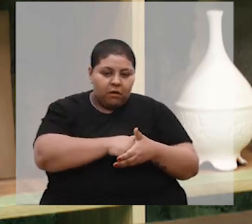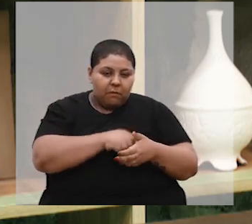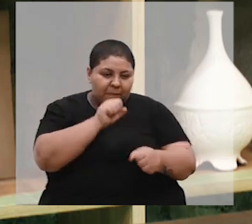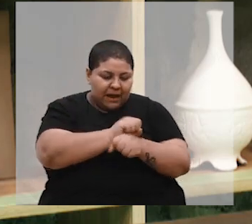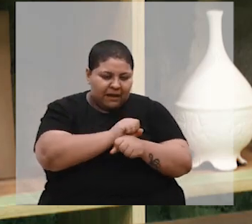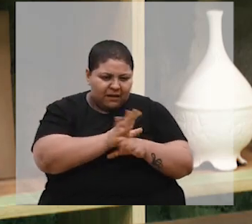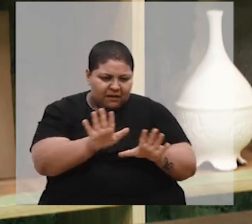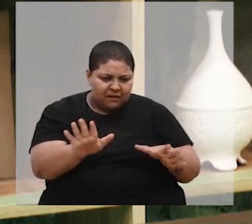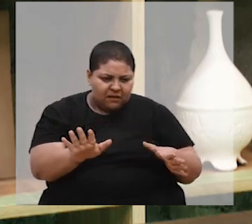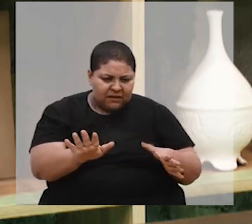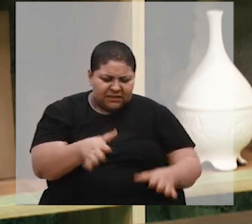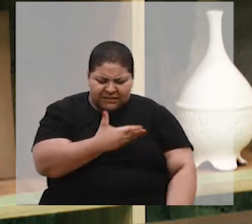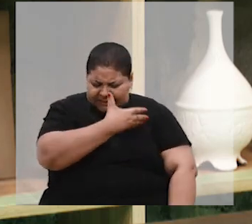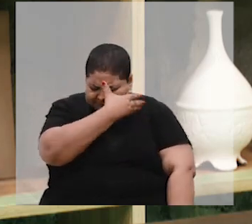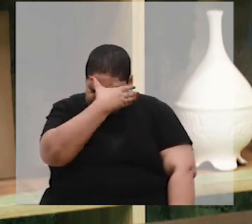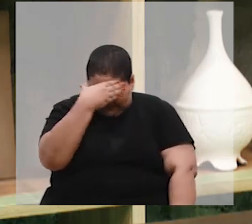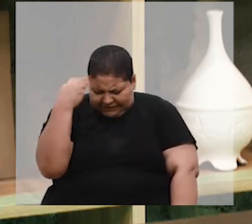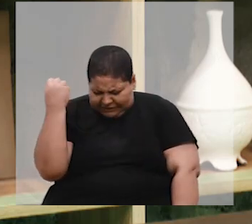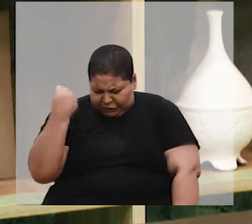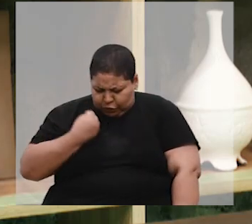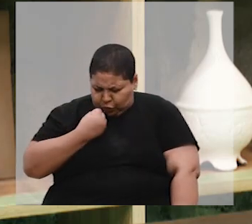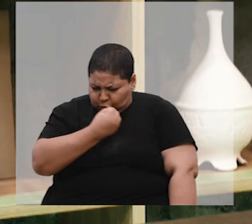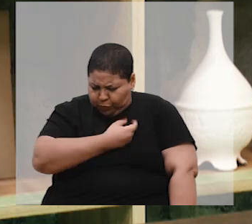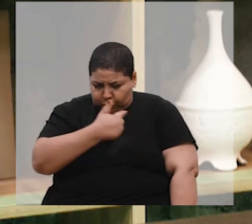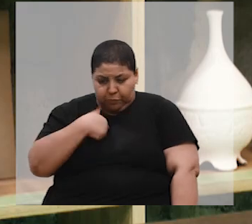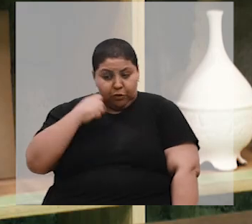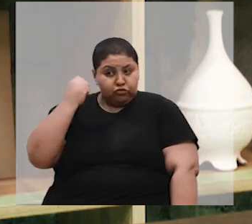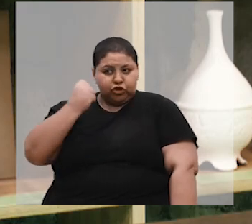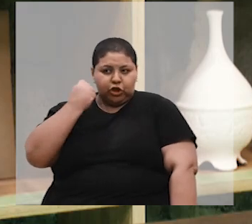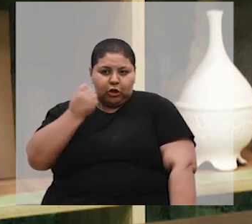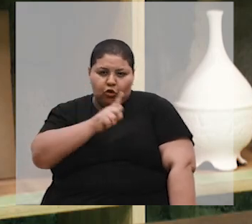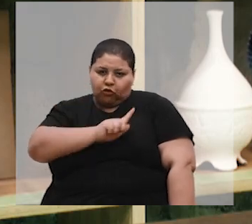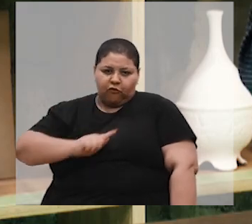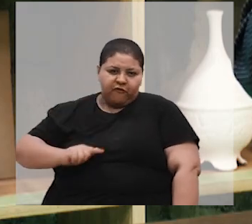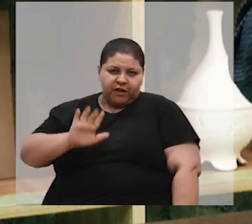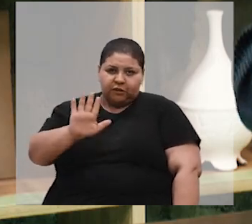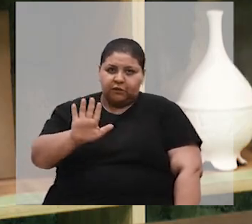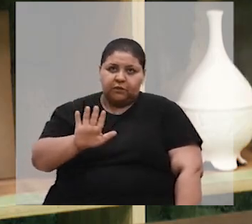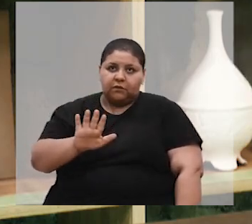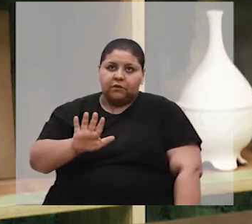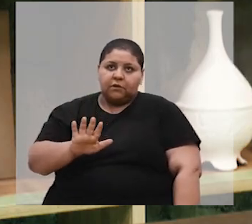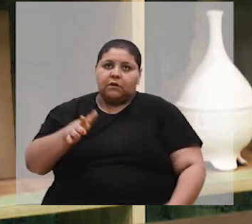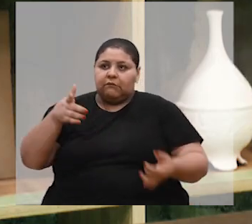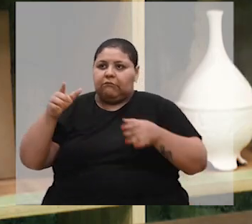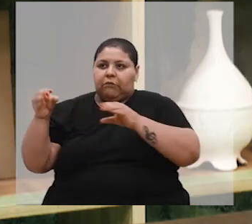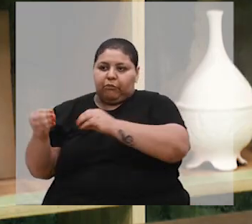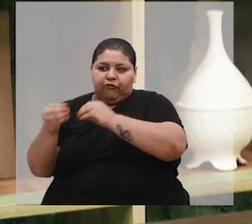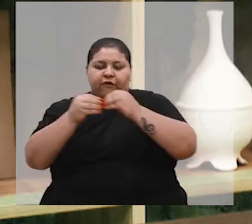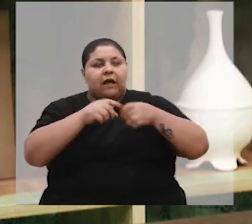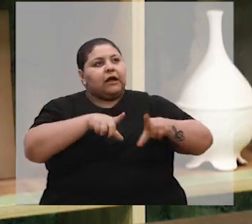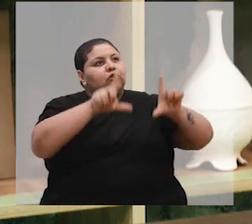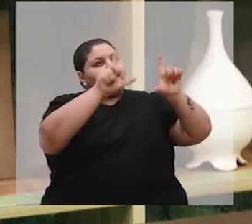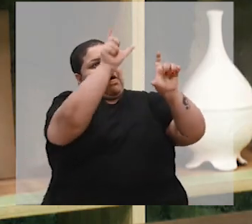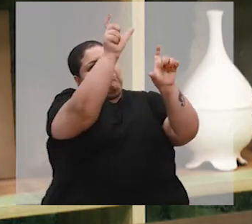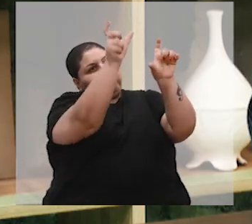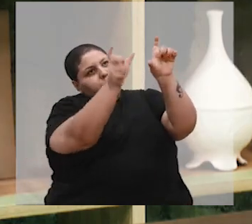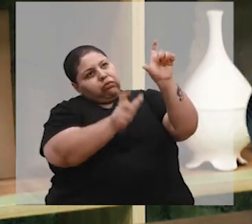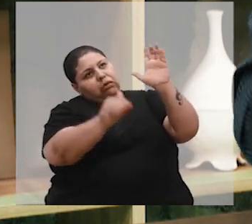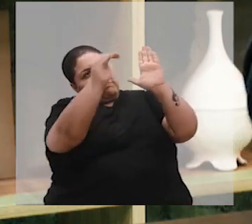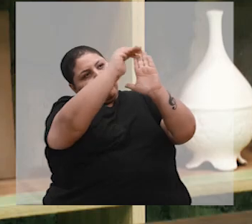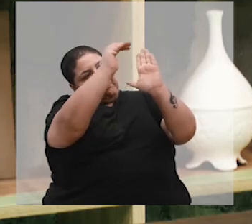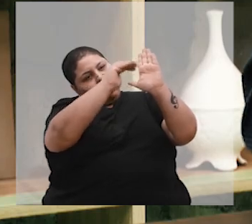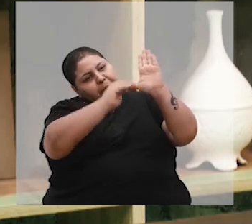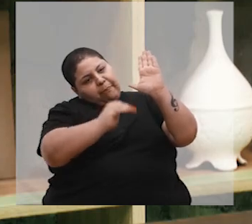dizerem, esqueci o número do meu senador, do meu governador. E aí vai lá no mural para olhar, que tem todos os candidatos